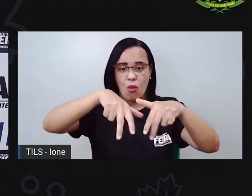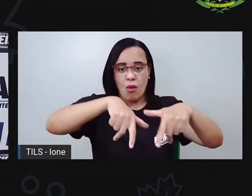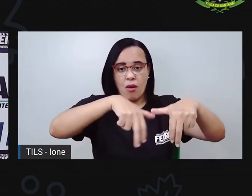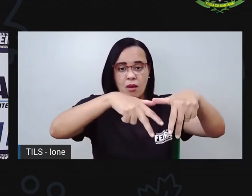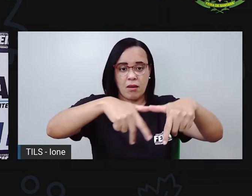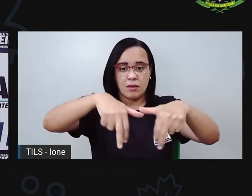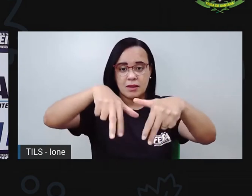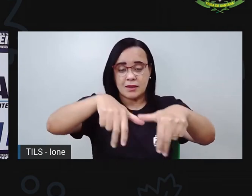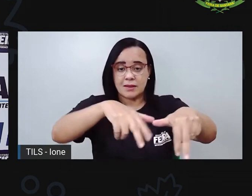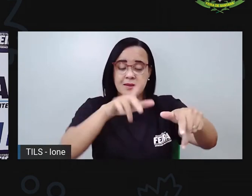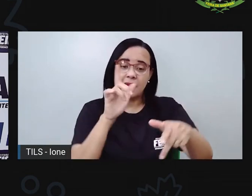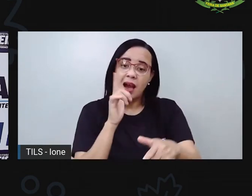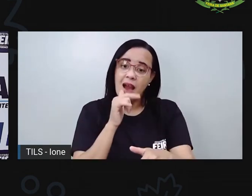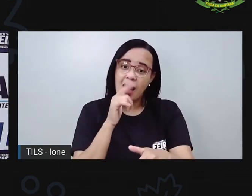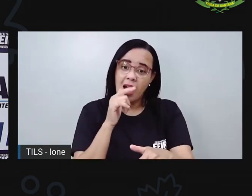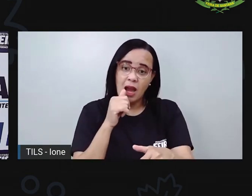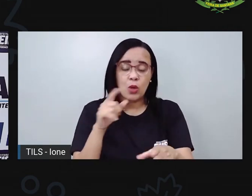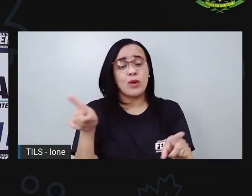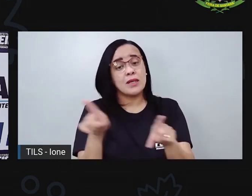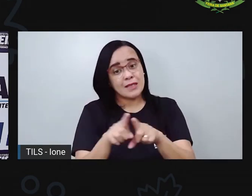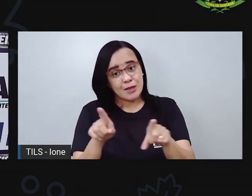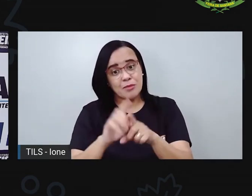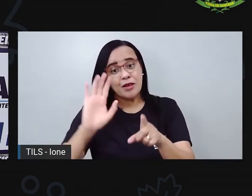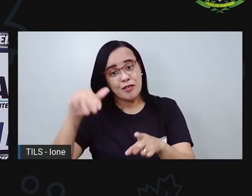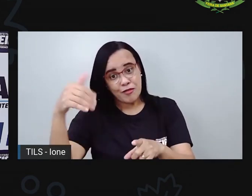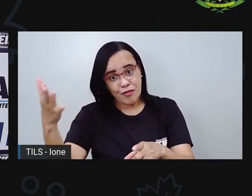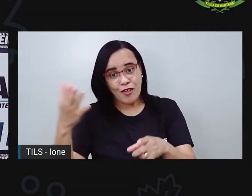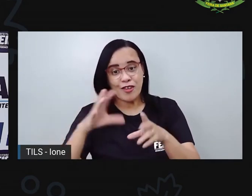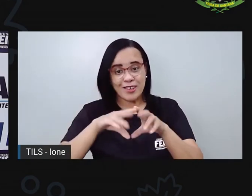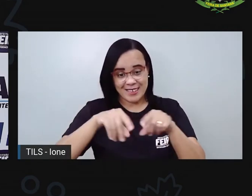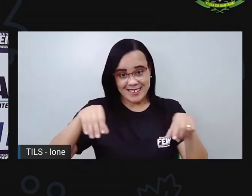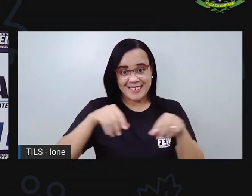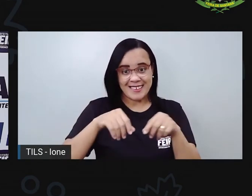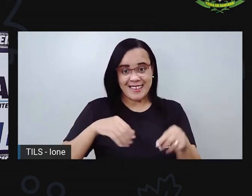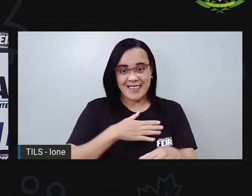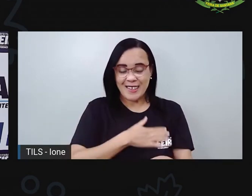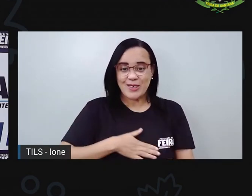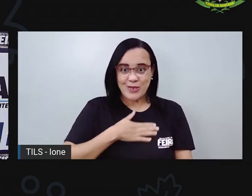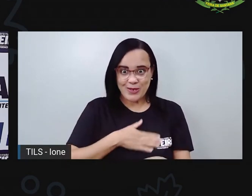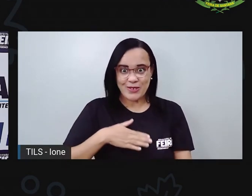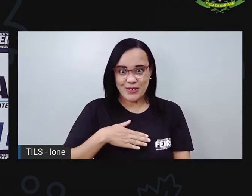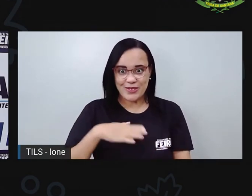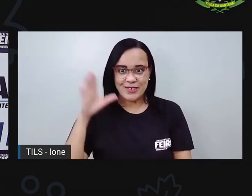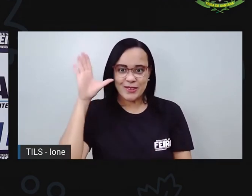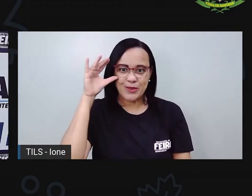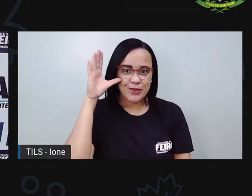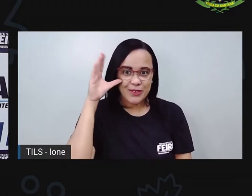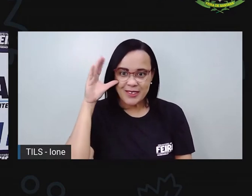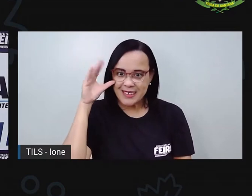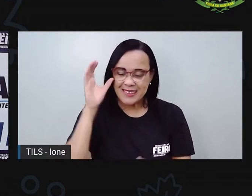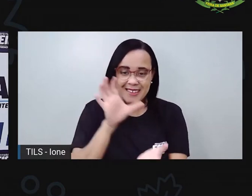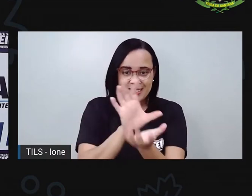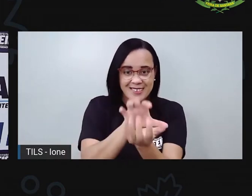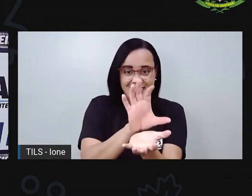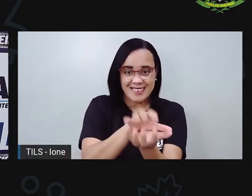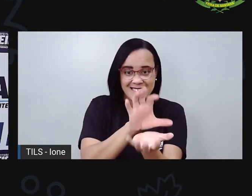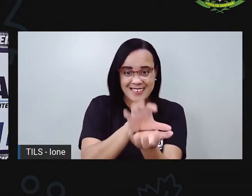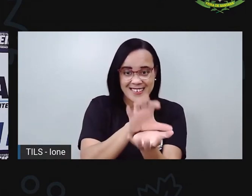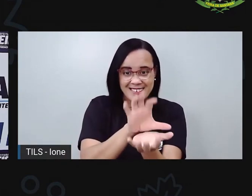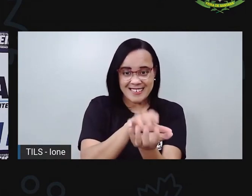vivem tanto na água quanto na terra e aí Gostaram de saber as curiosidades sobre o jacaré